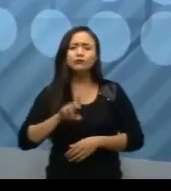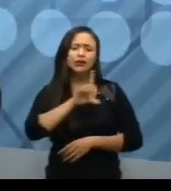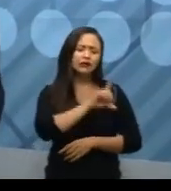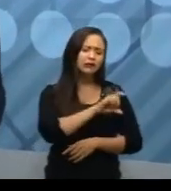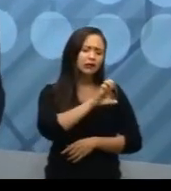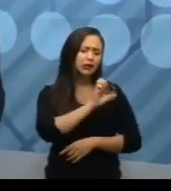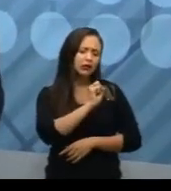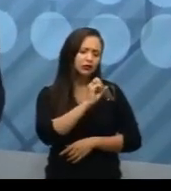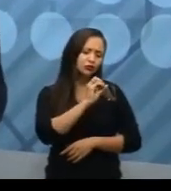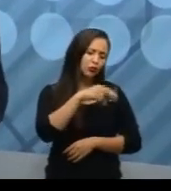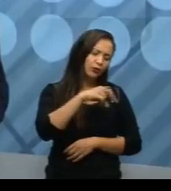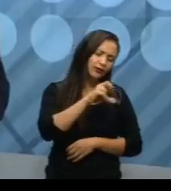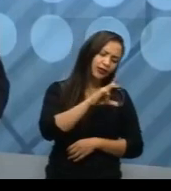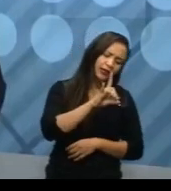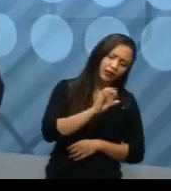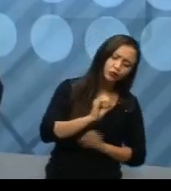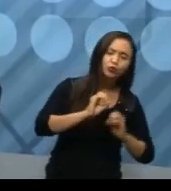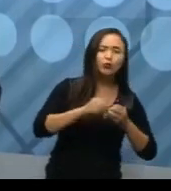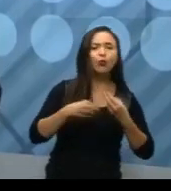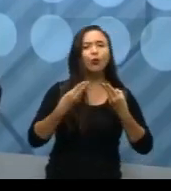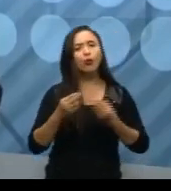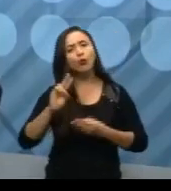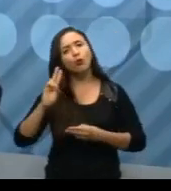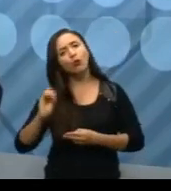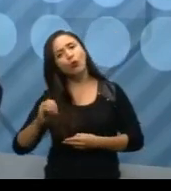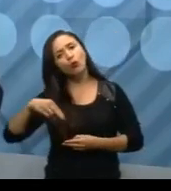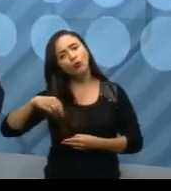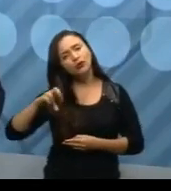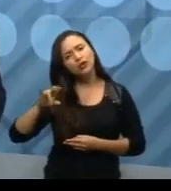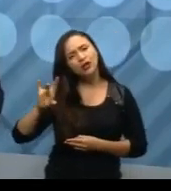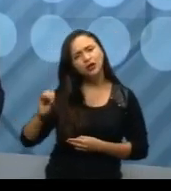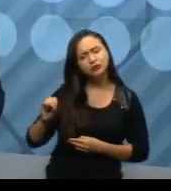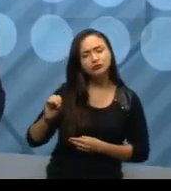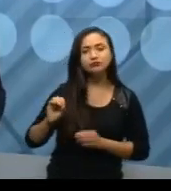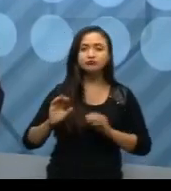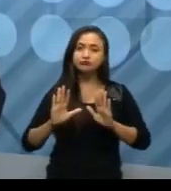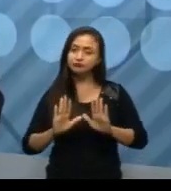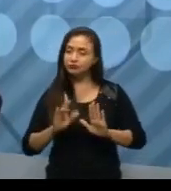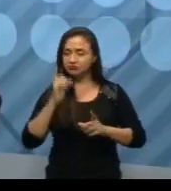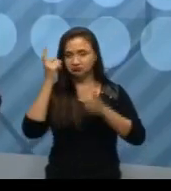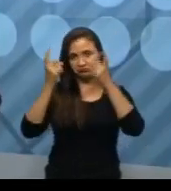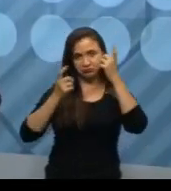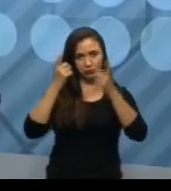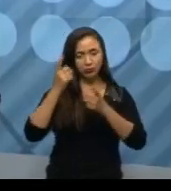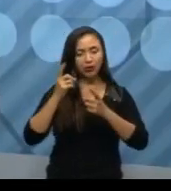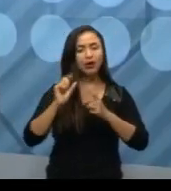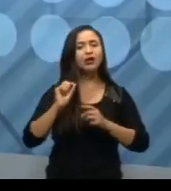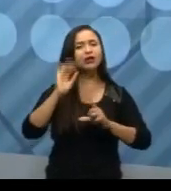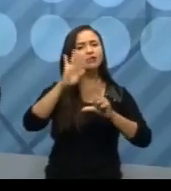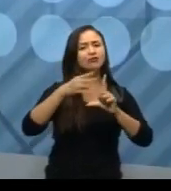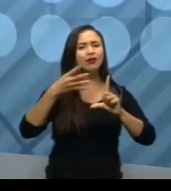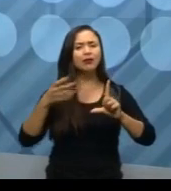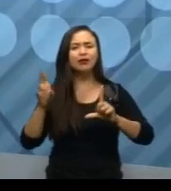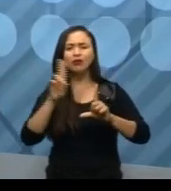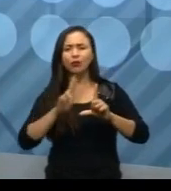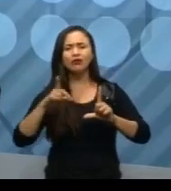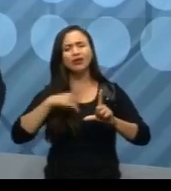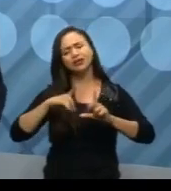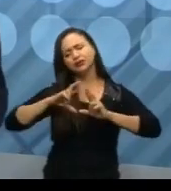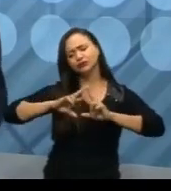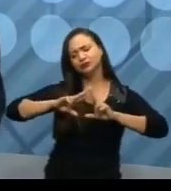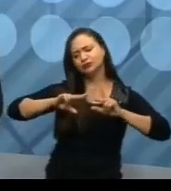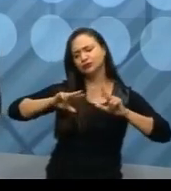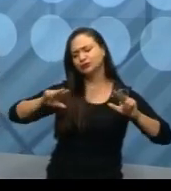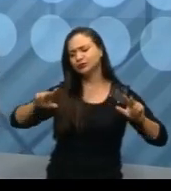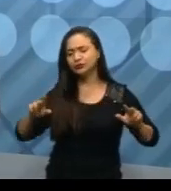se preocupa, tá? Quando se trata de obras e licitações, quem vai te fornecer qual tabela utilizar? Existem N tabelas.